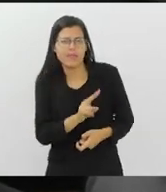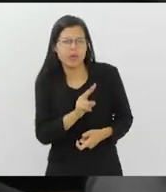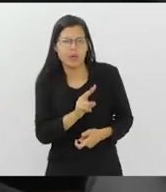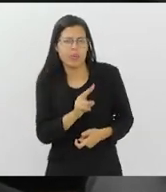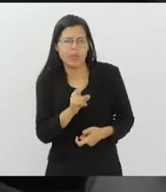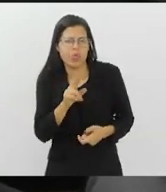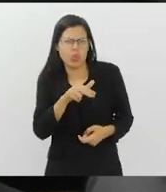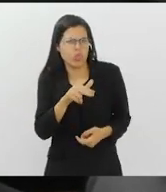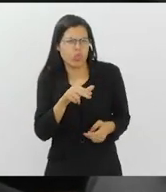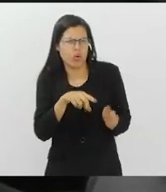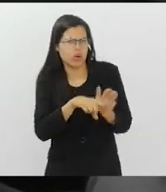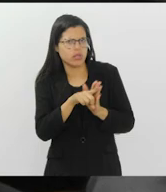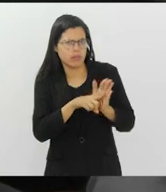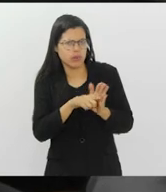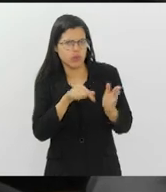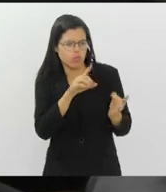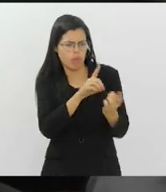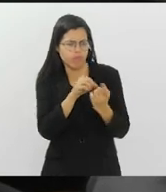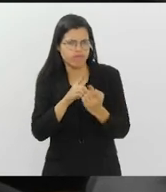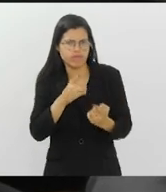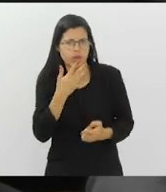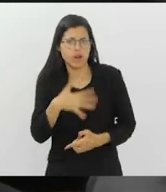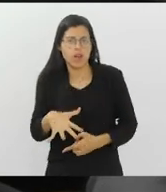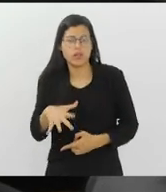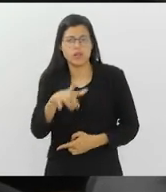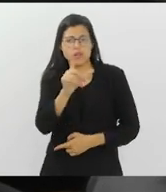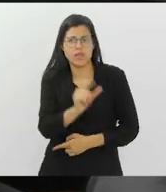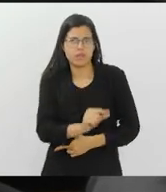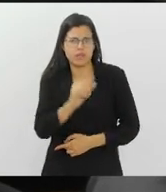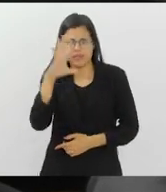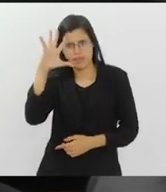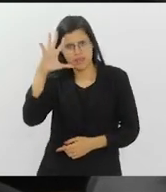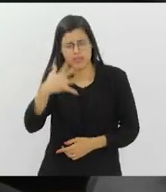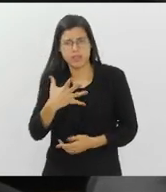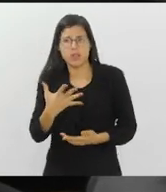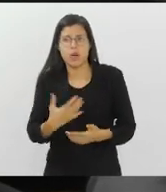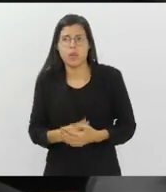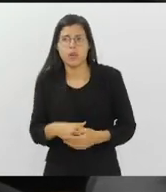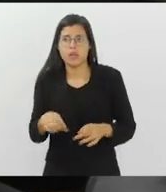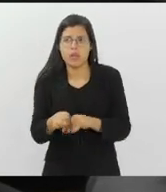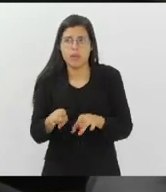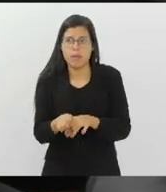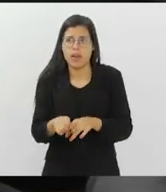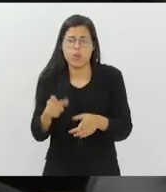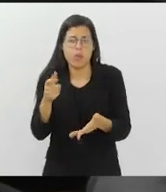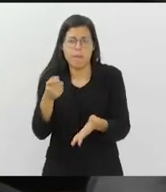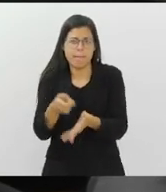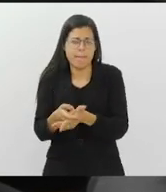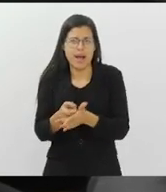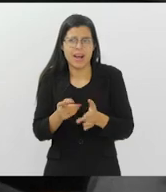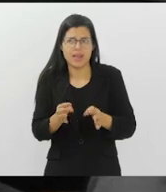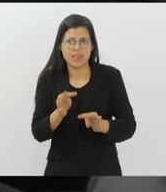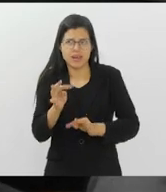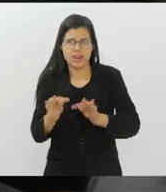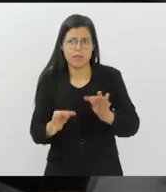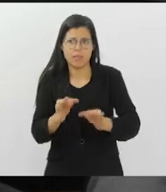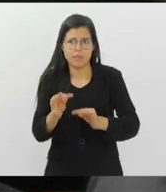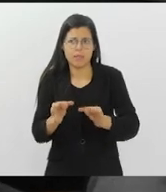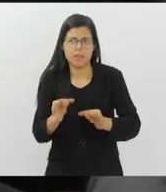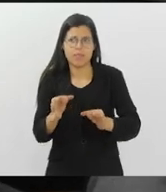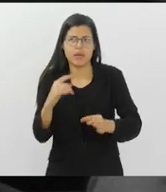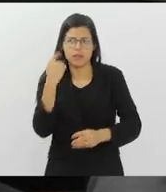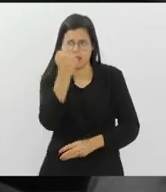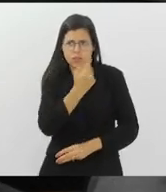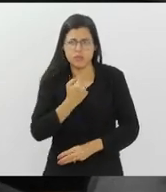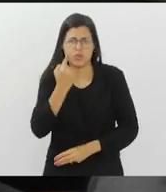saúde está reduzindo, não paga as terapias que são feitas além das horas que a junta médica determinou, sem nunca ver a criança, repito,